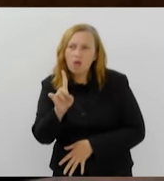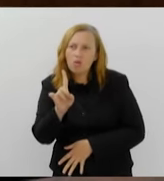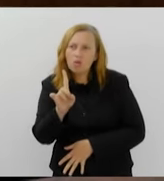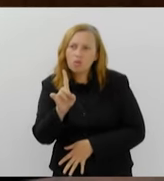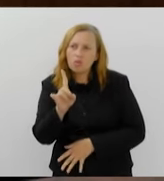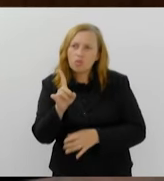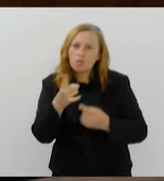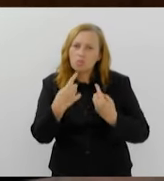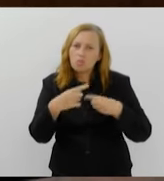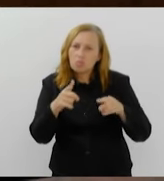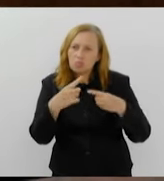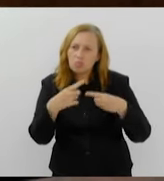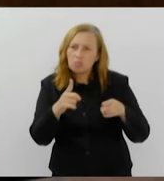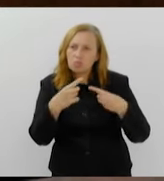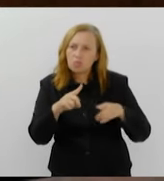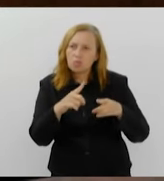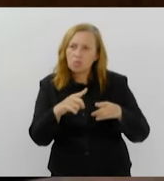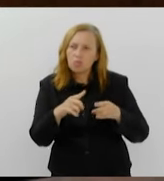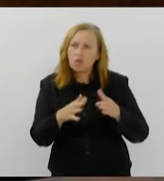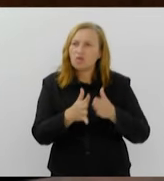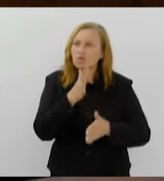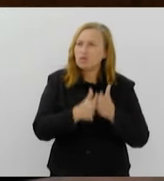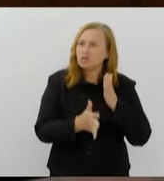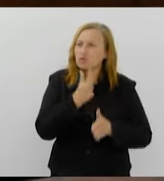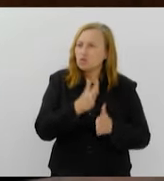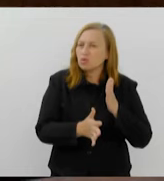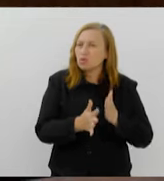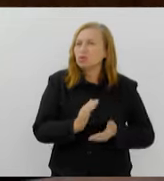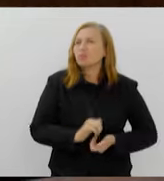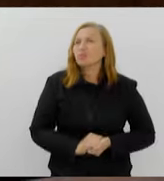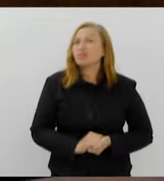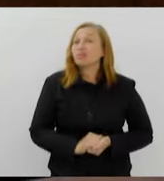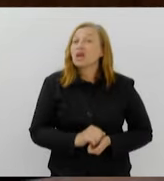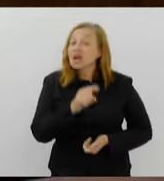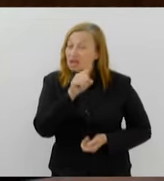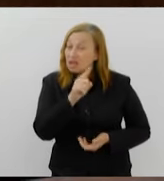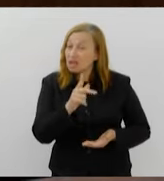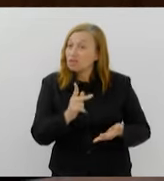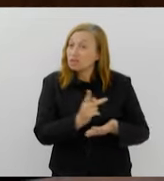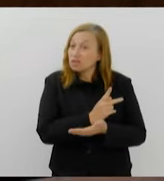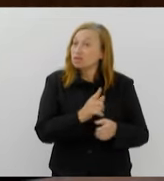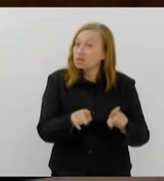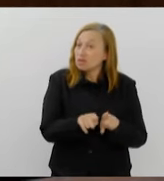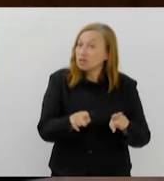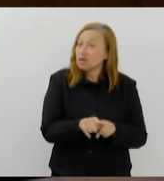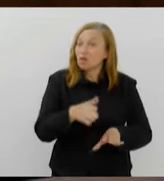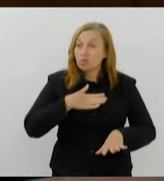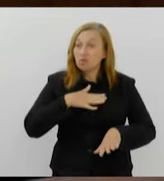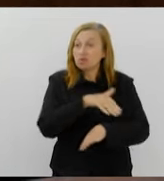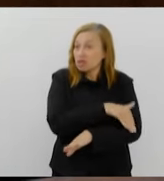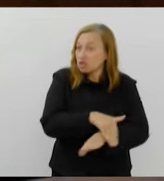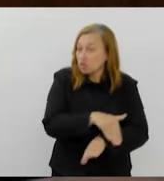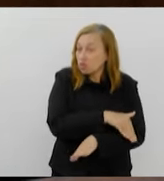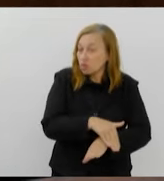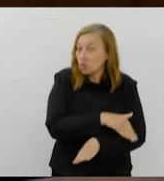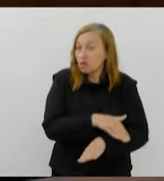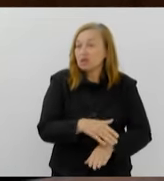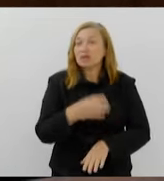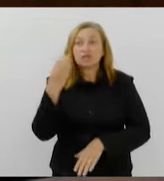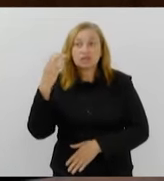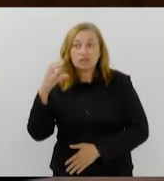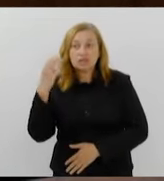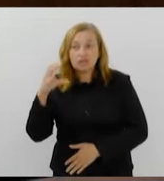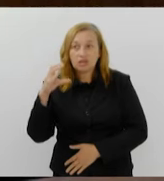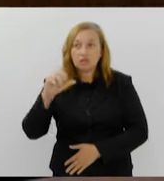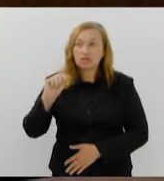quem provocou a confusão Aquilo é recorrente também comigo em especial em Niterói nas